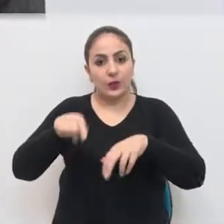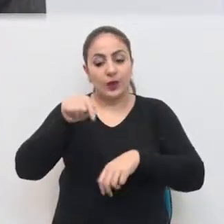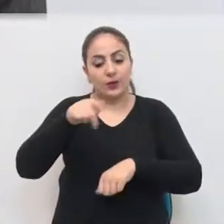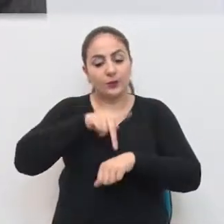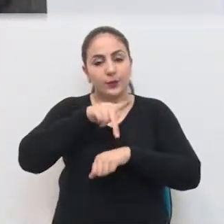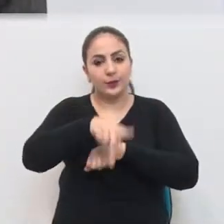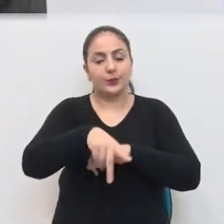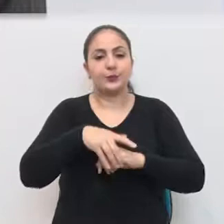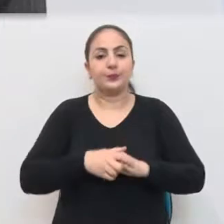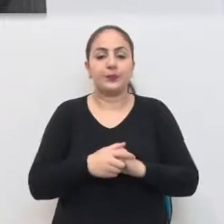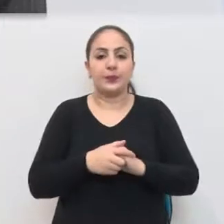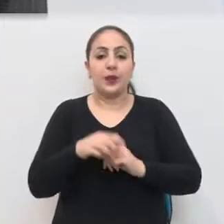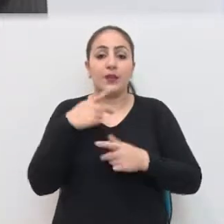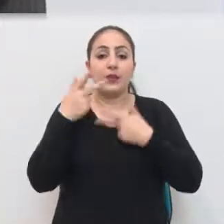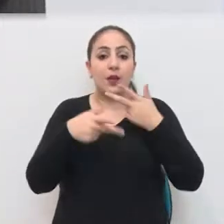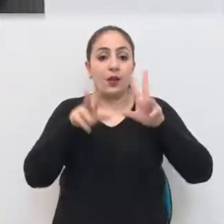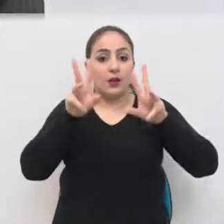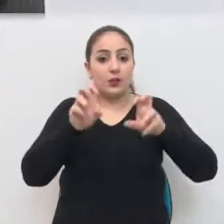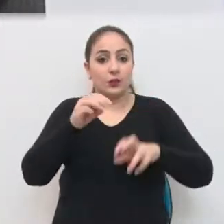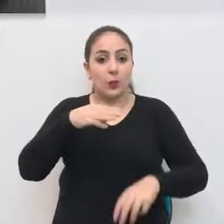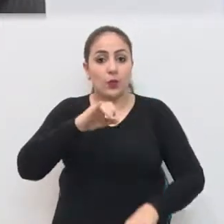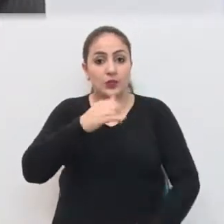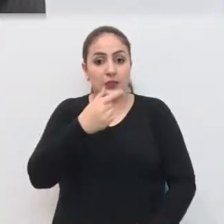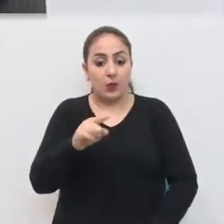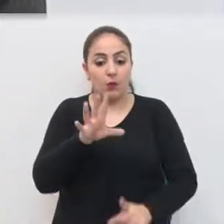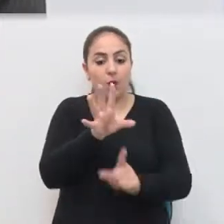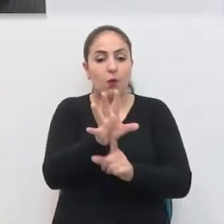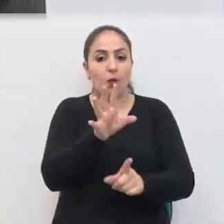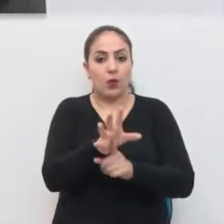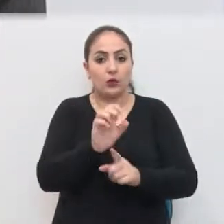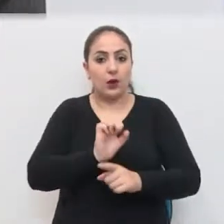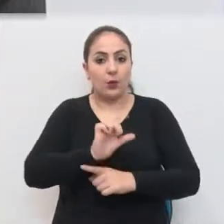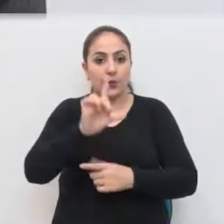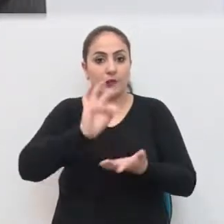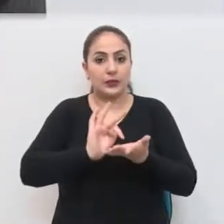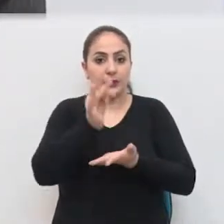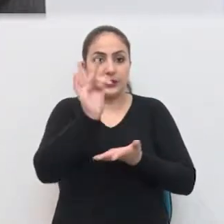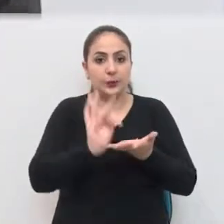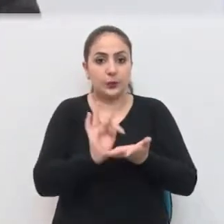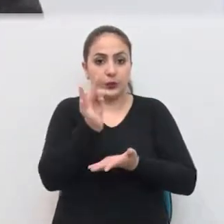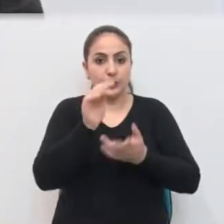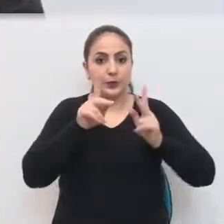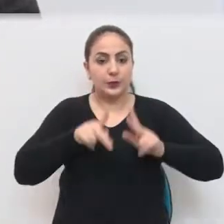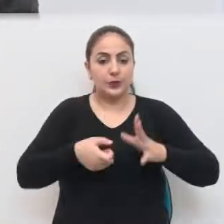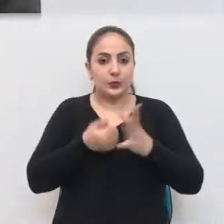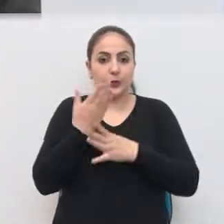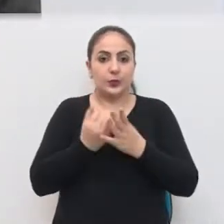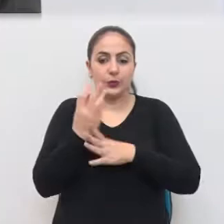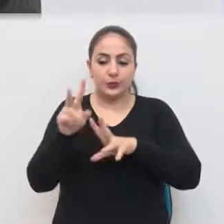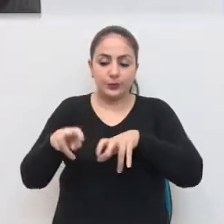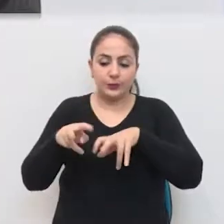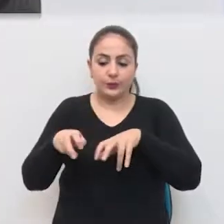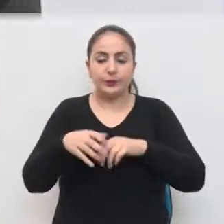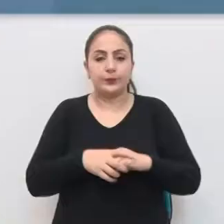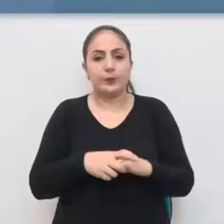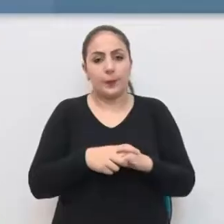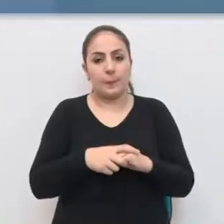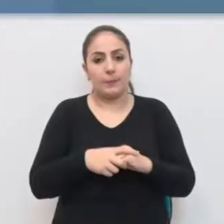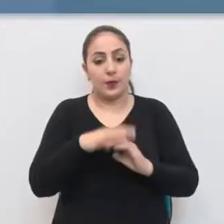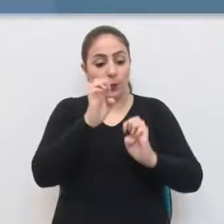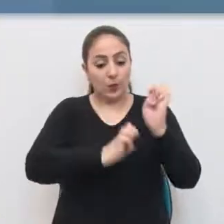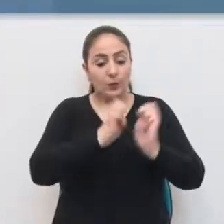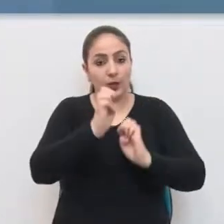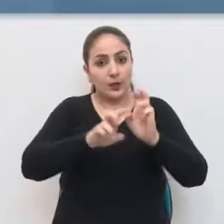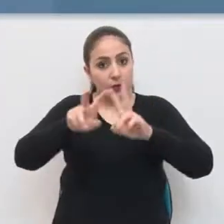Rural aqui de Passo Fundo. Trata-se de uma moção contra o aumento da tributação aos produtores rurais.